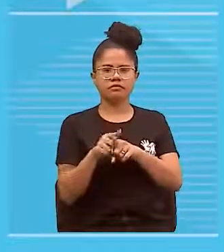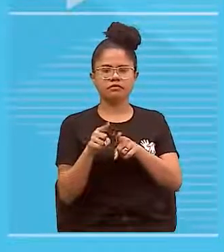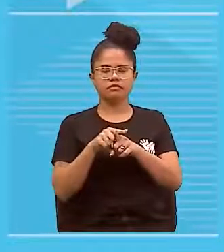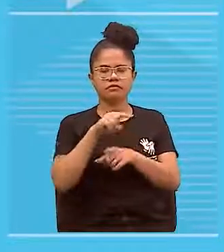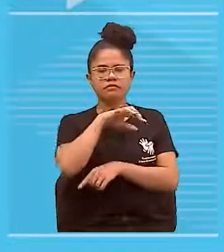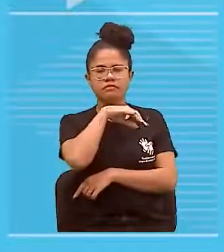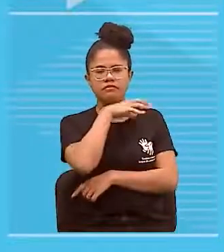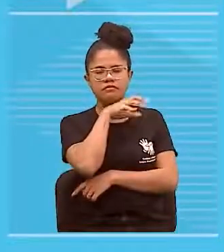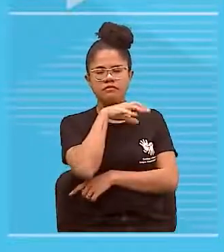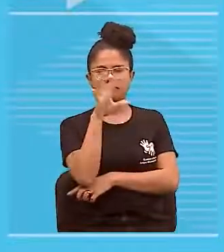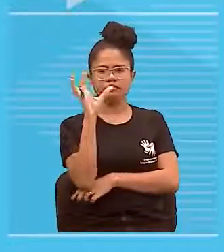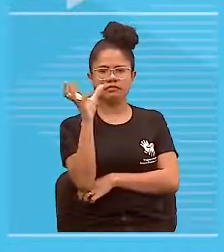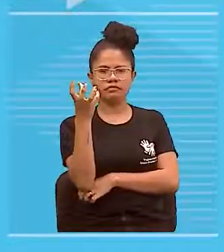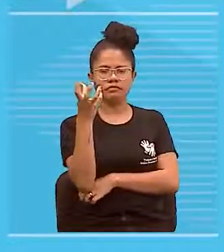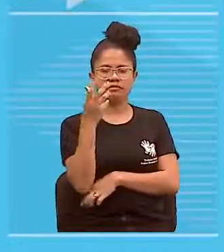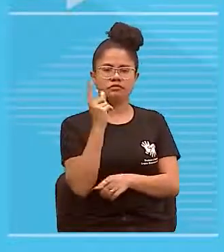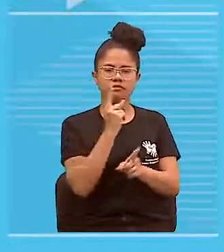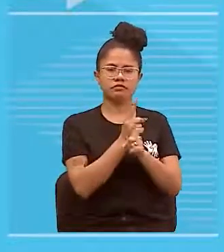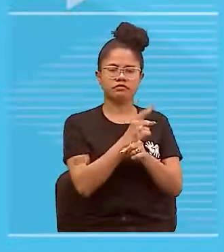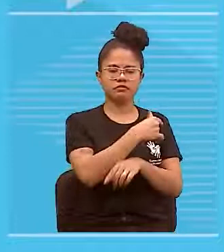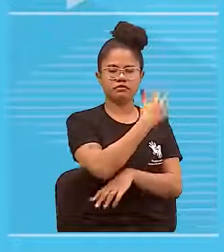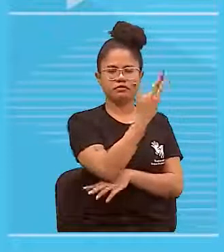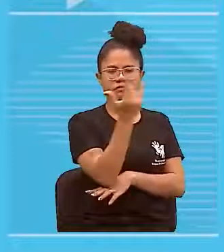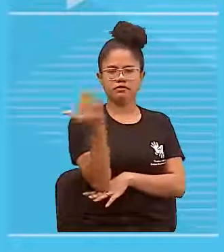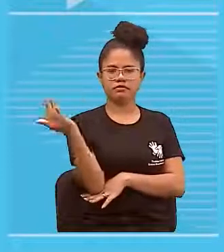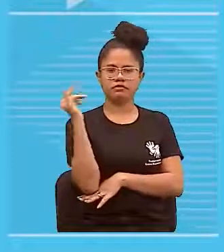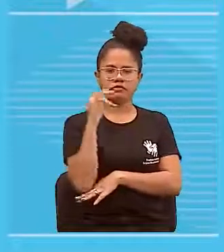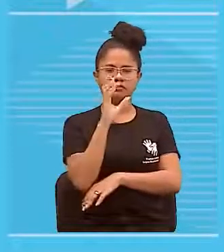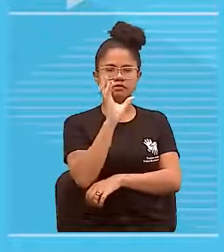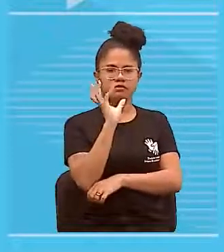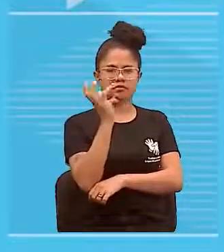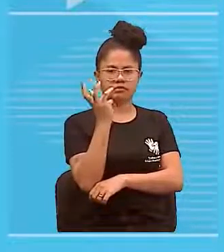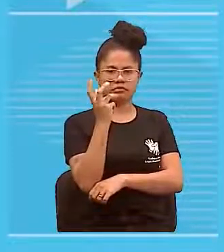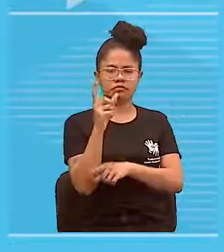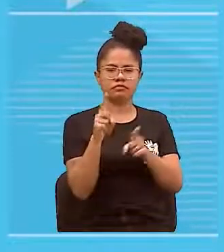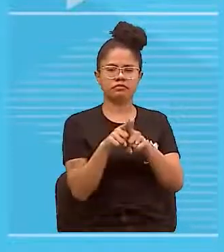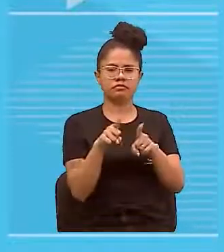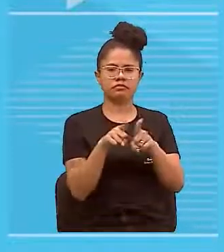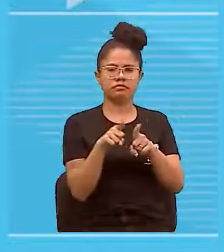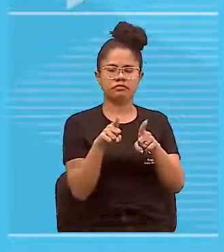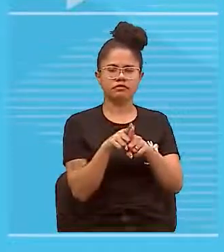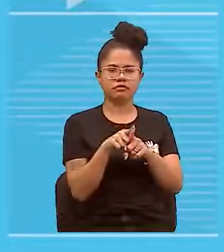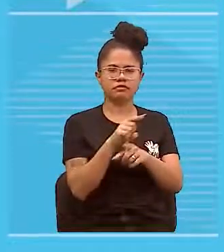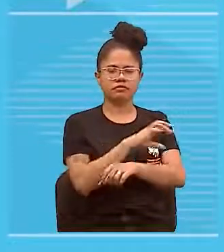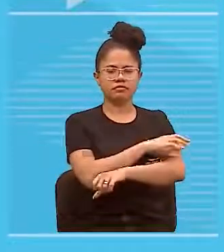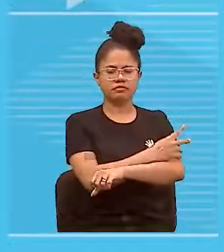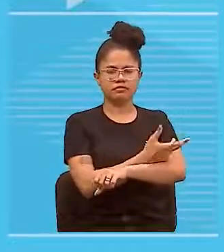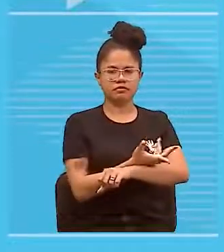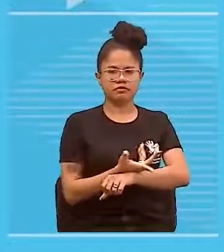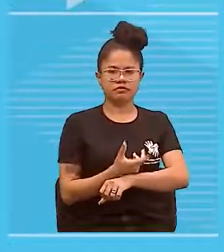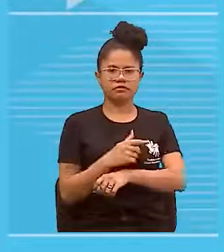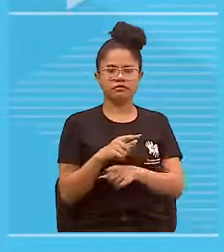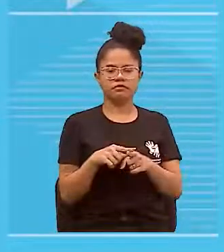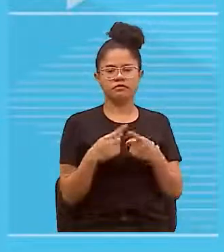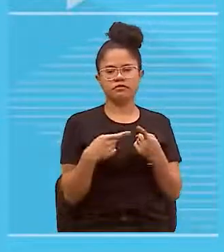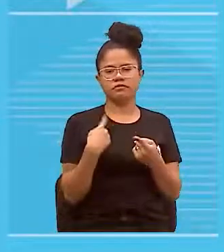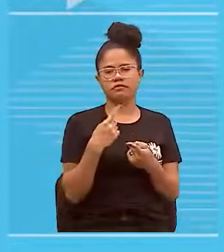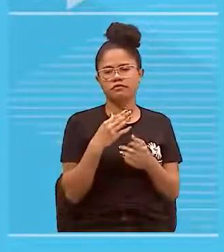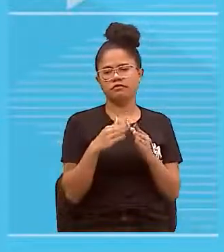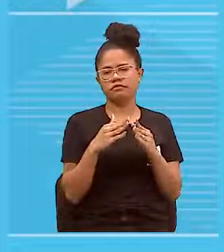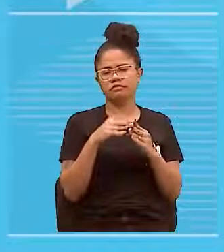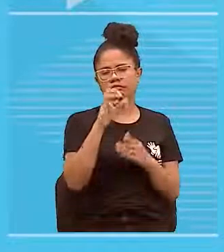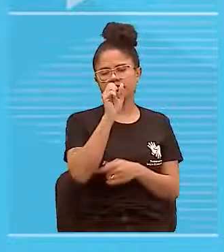caatinga. Você vai encontrar vegetais de cerrado e de caatinga. É, quem é mais do sul do estado, está